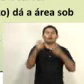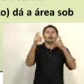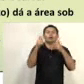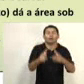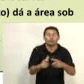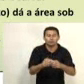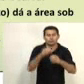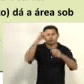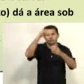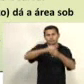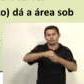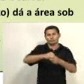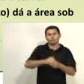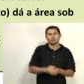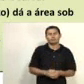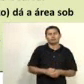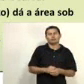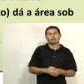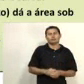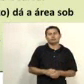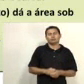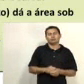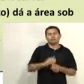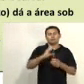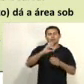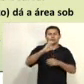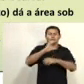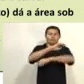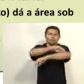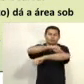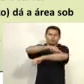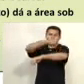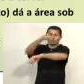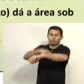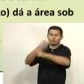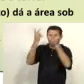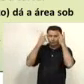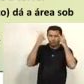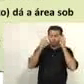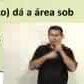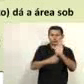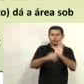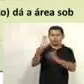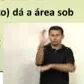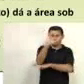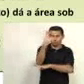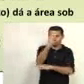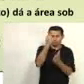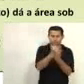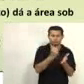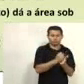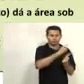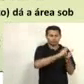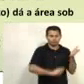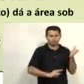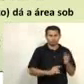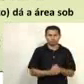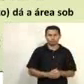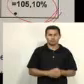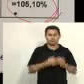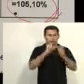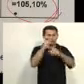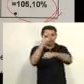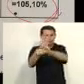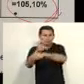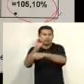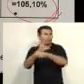são tabelados essa curva de distribuição normal, tá? Eu vou mostrar aqui na câmara de documentos, né? Esses slides